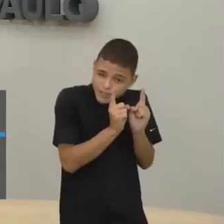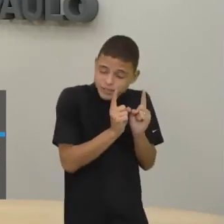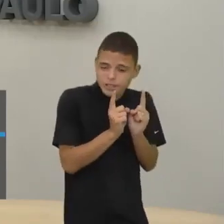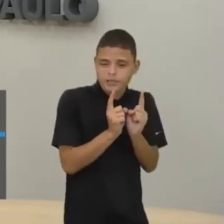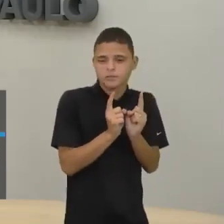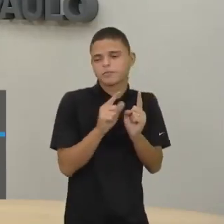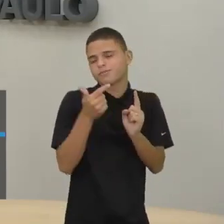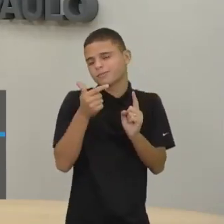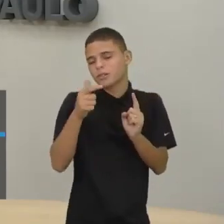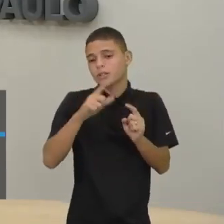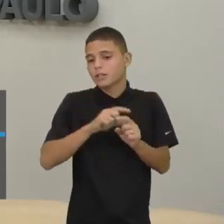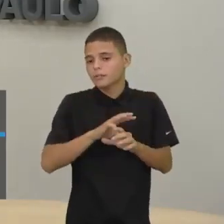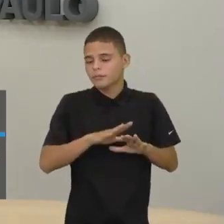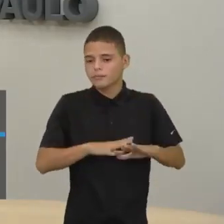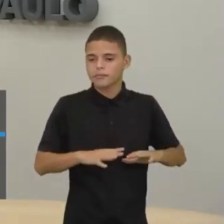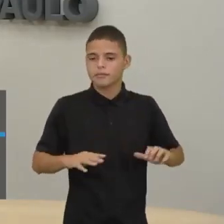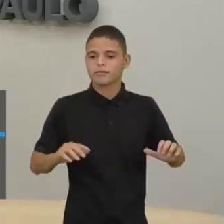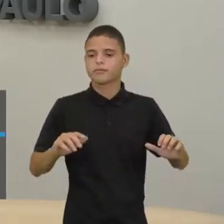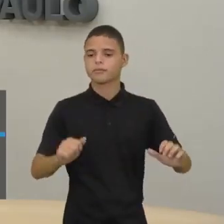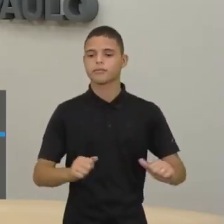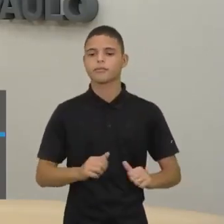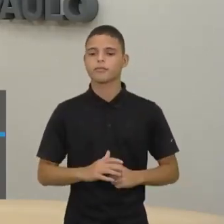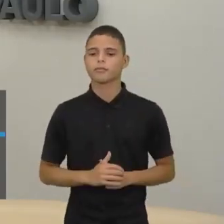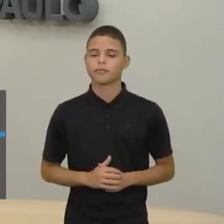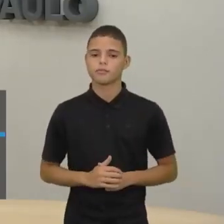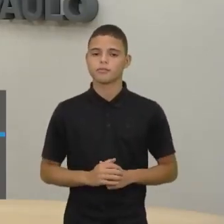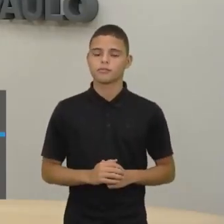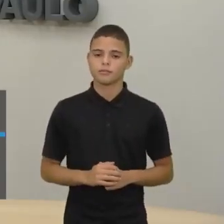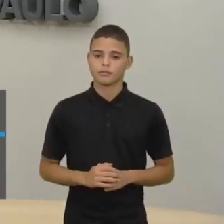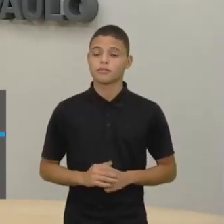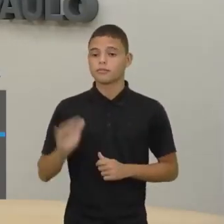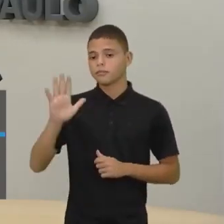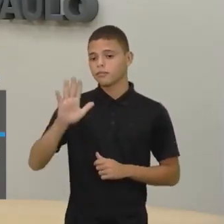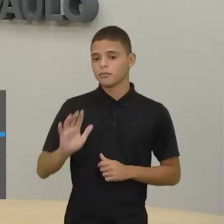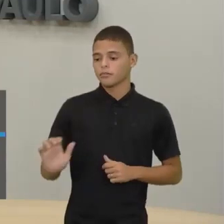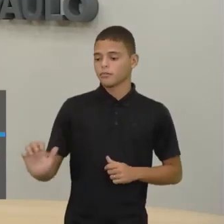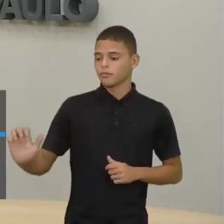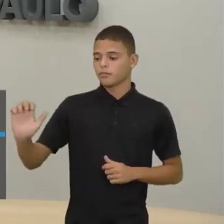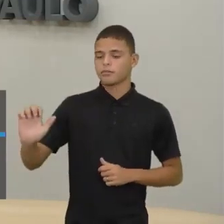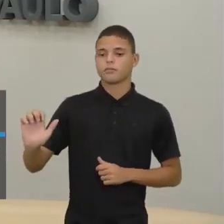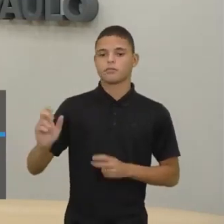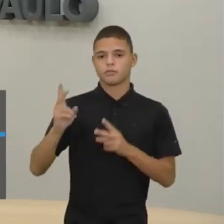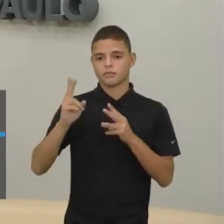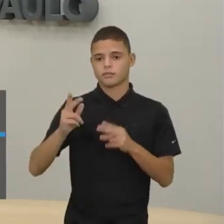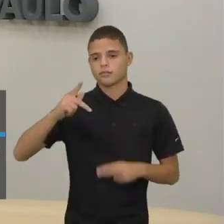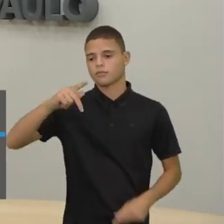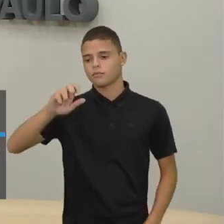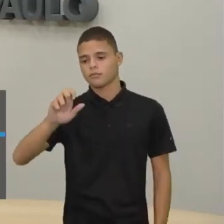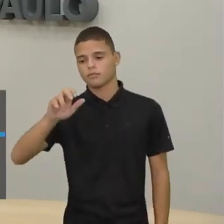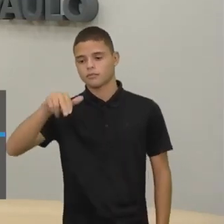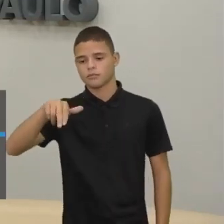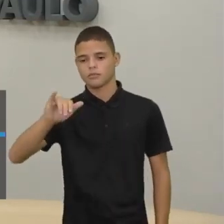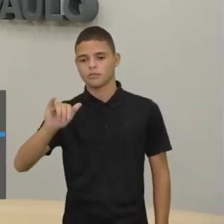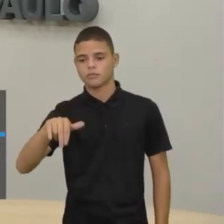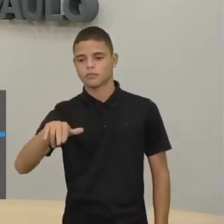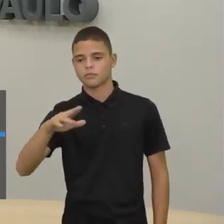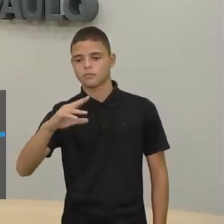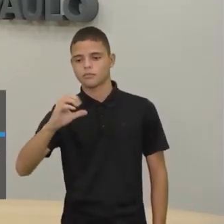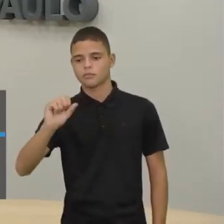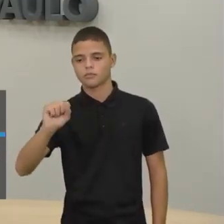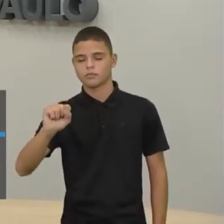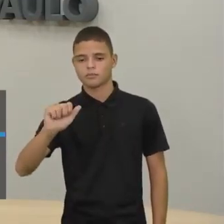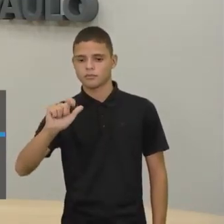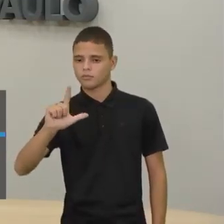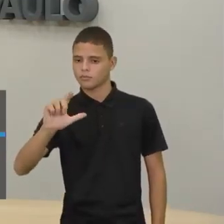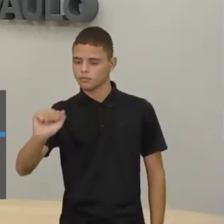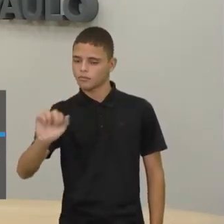no continente asiático. Por isso que nós falamos que fisicamente a Europa é uma península asiática. Logicamente que